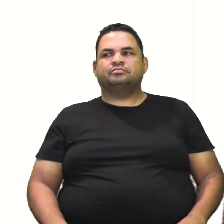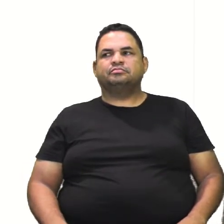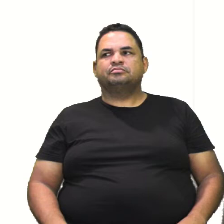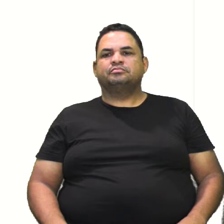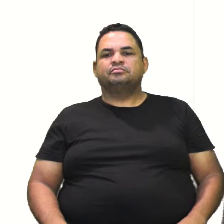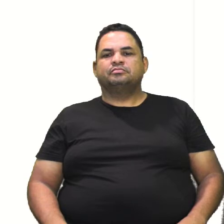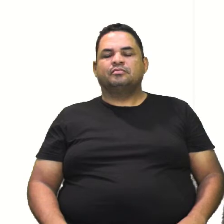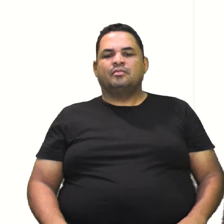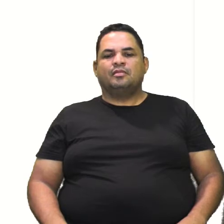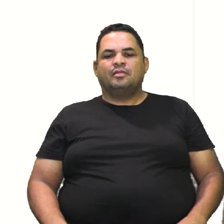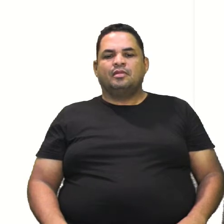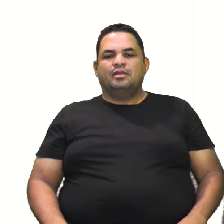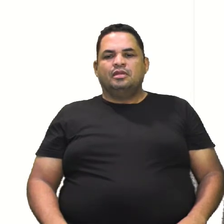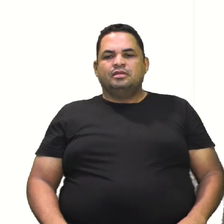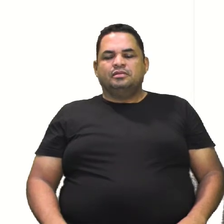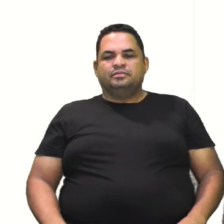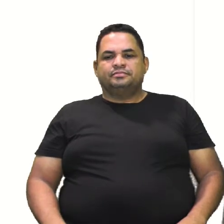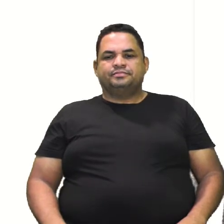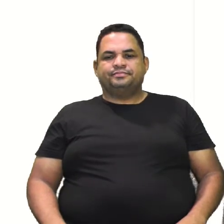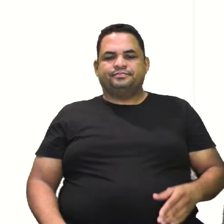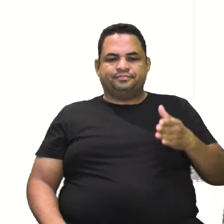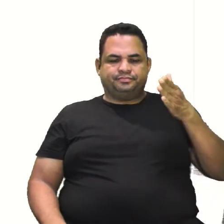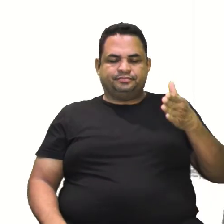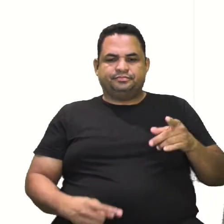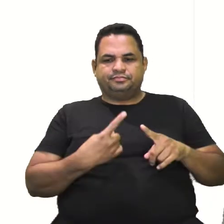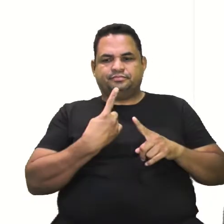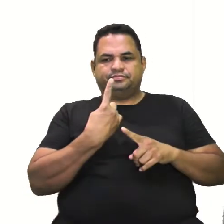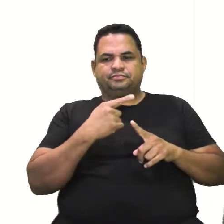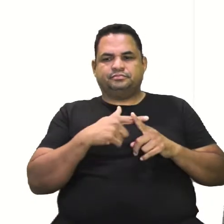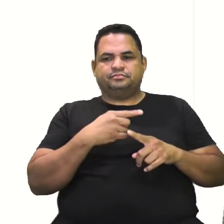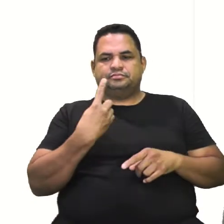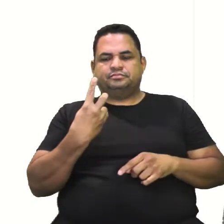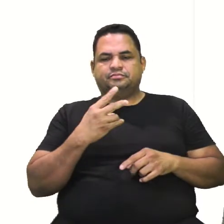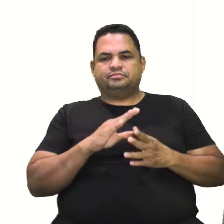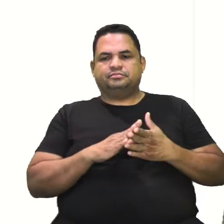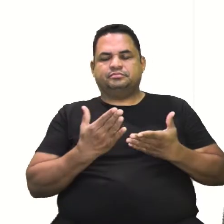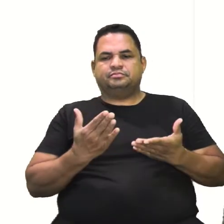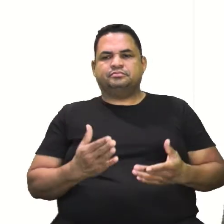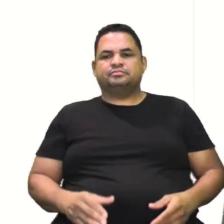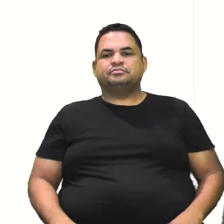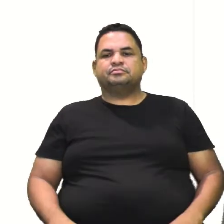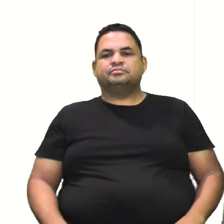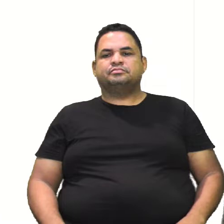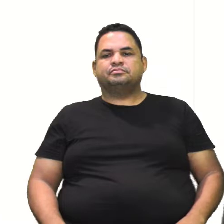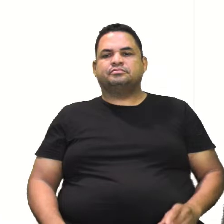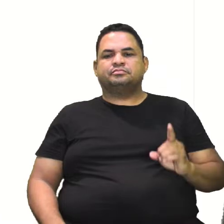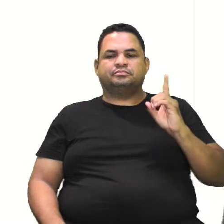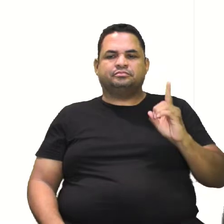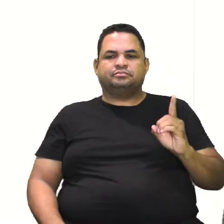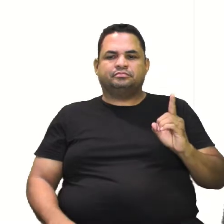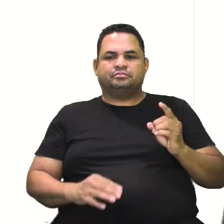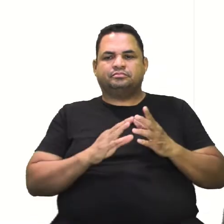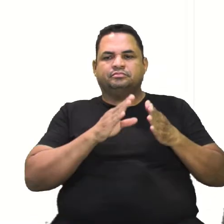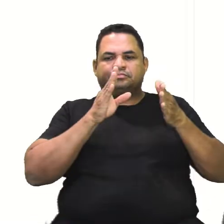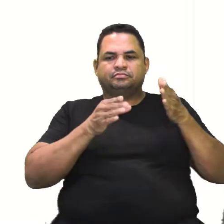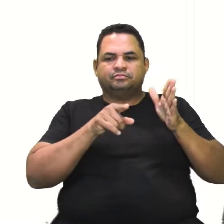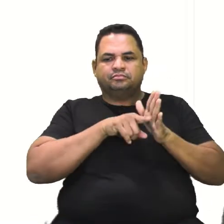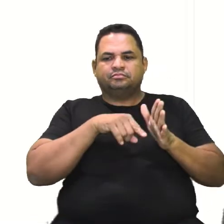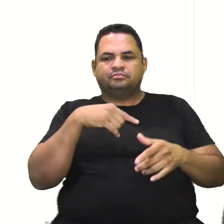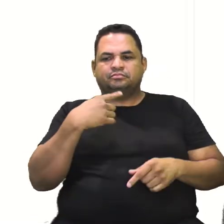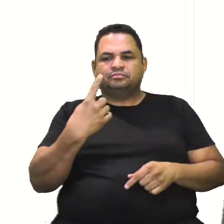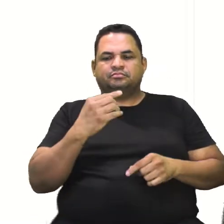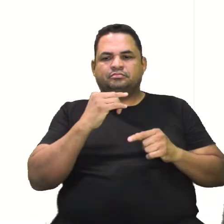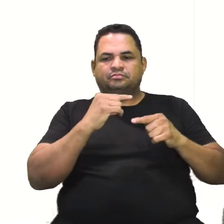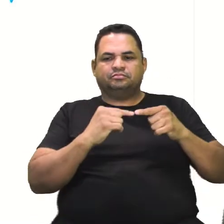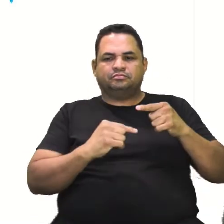lá? Raiz, módulo de 1 mais 1, 2, eu estou devendo 3, tenho 2, eu devo 1, né? Então, a distância vai ser o módulo de menos